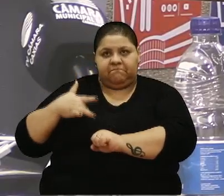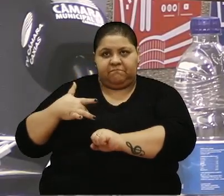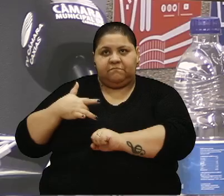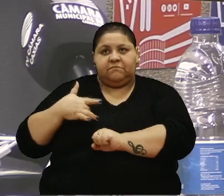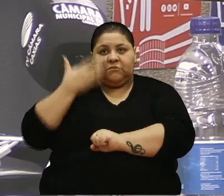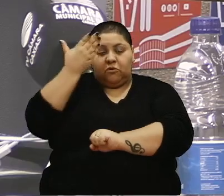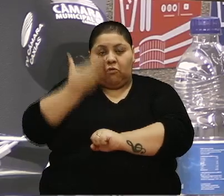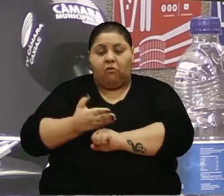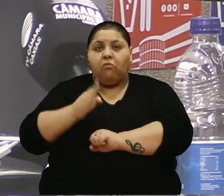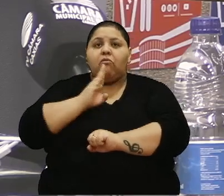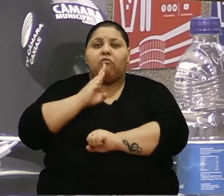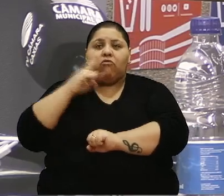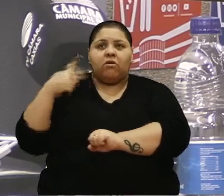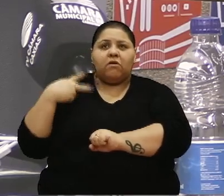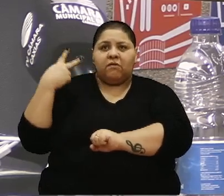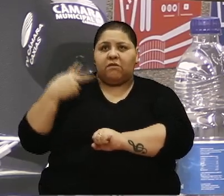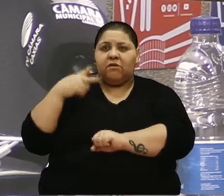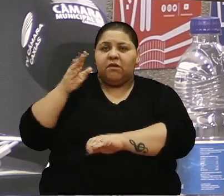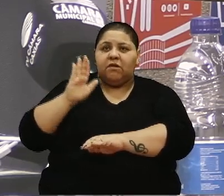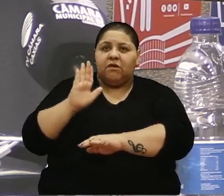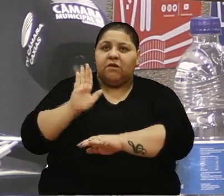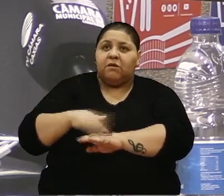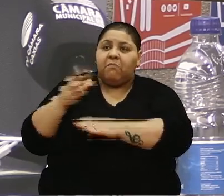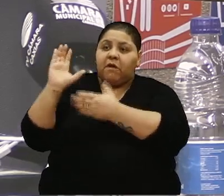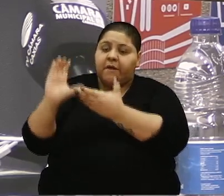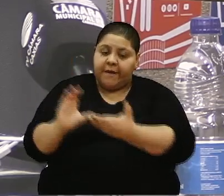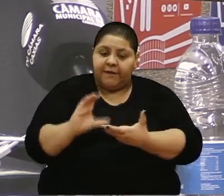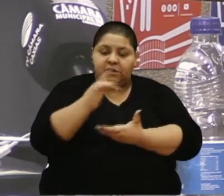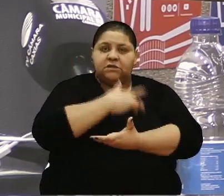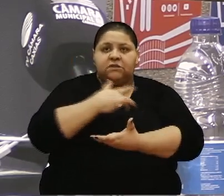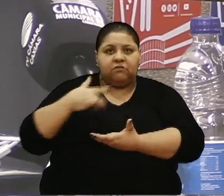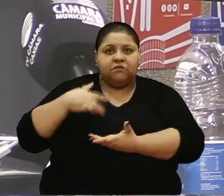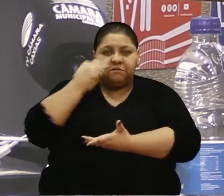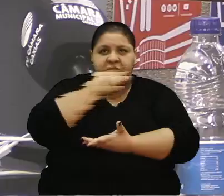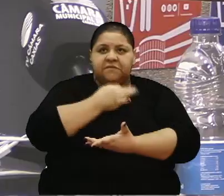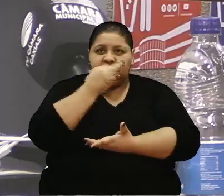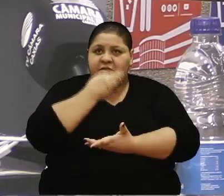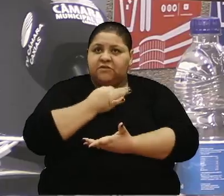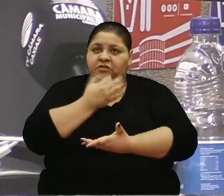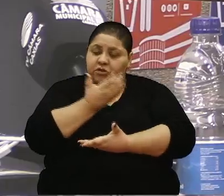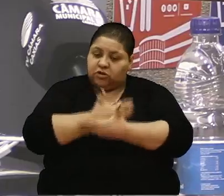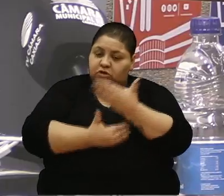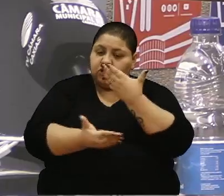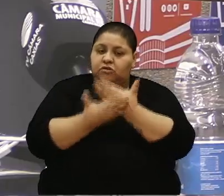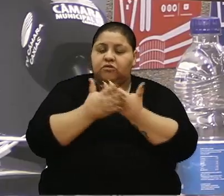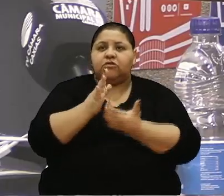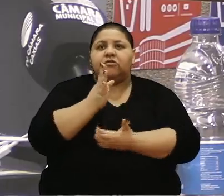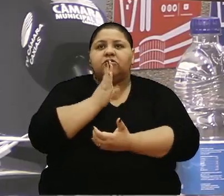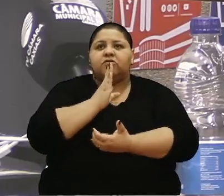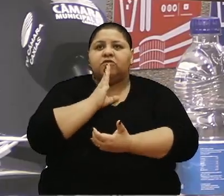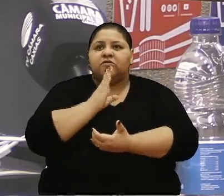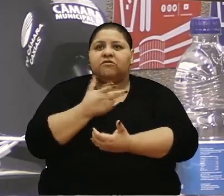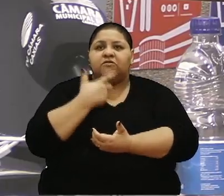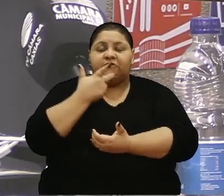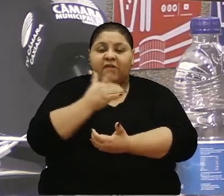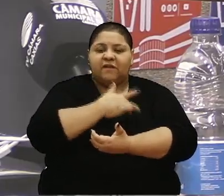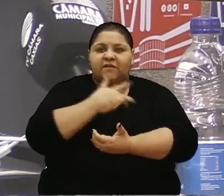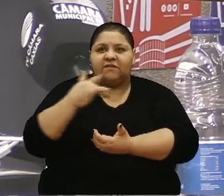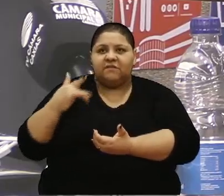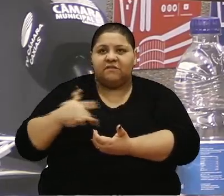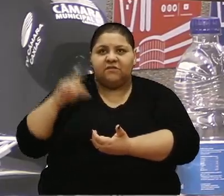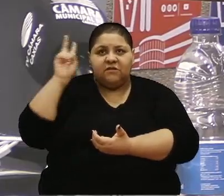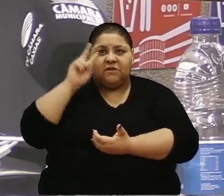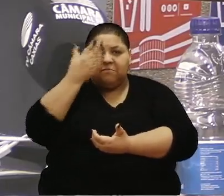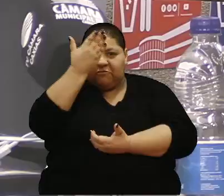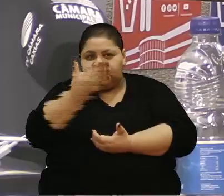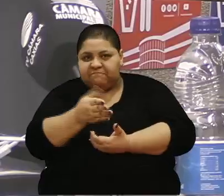hoje é conhecido como o vereador que mais trouxe recurso em saúde para a cidade. E todos que eu conheço, inclusive quando falam de saúde, lembram do